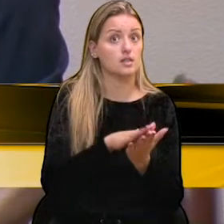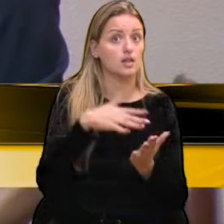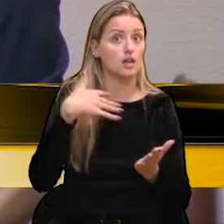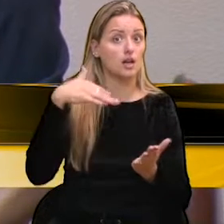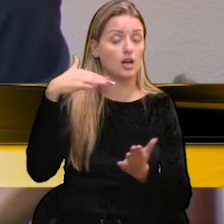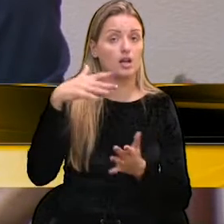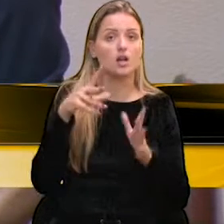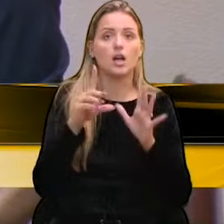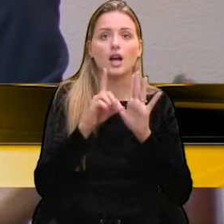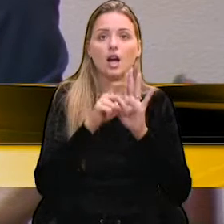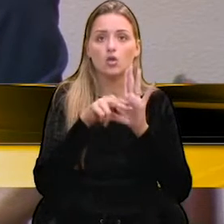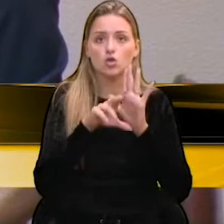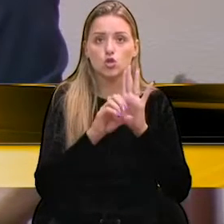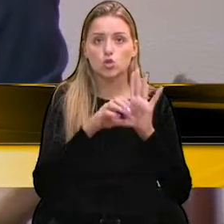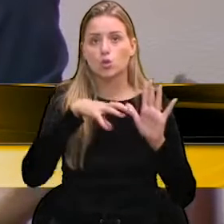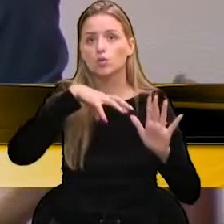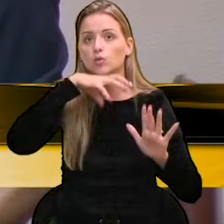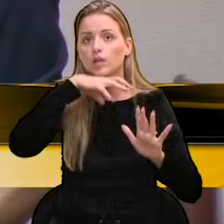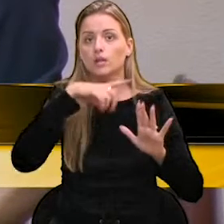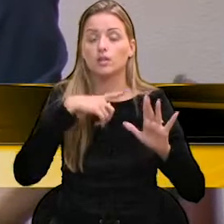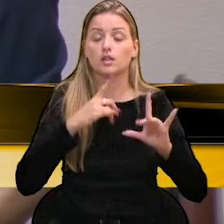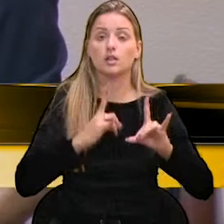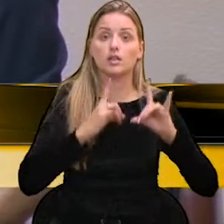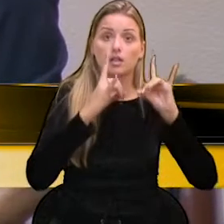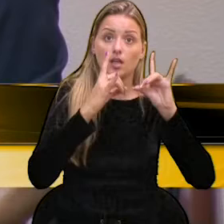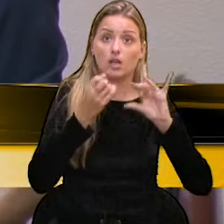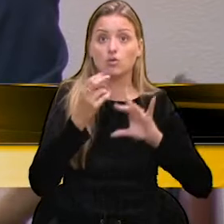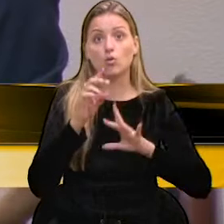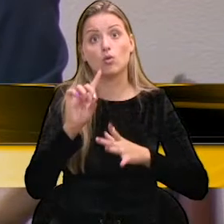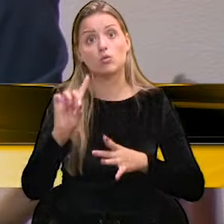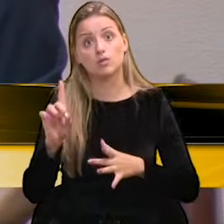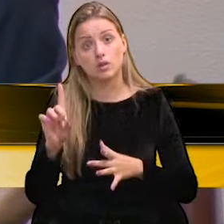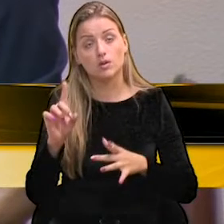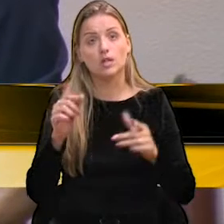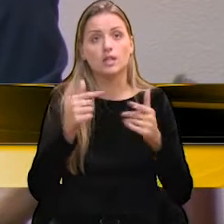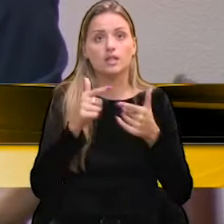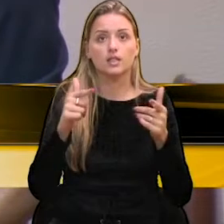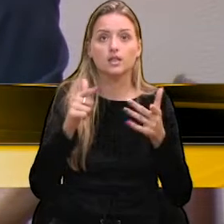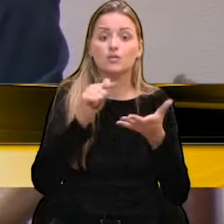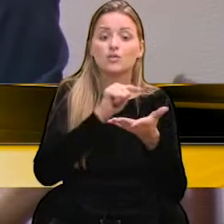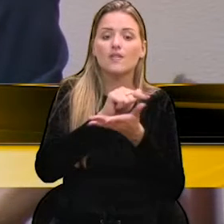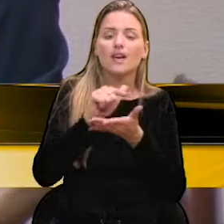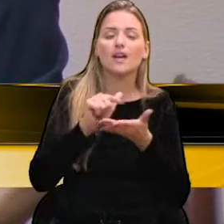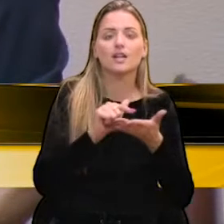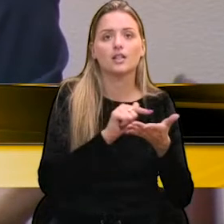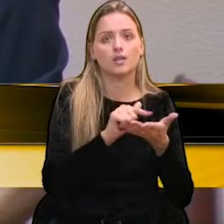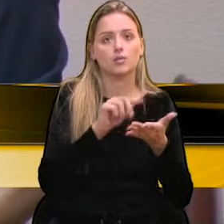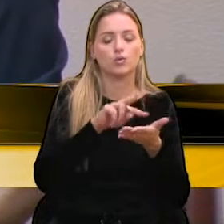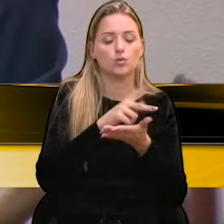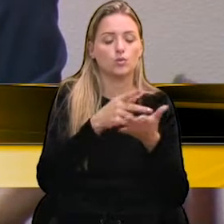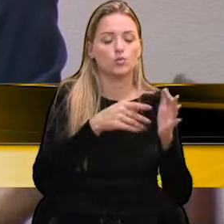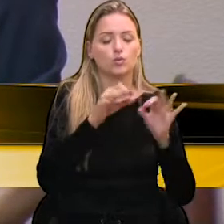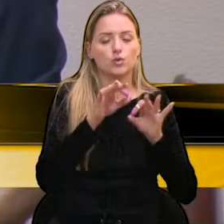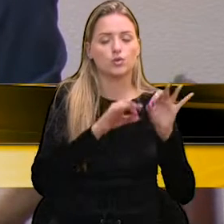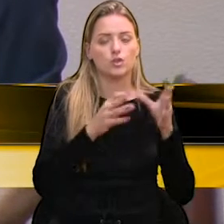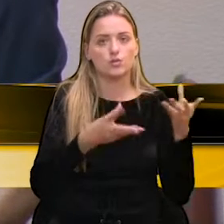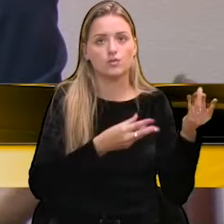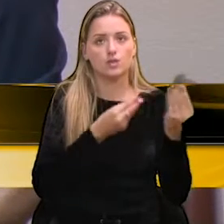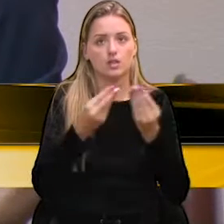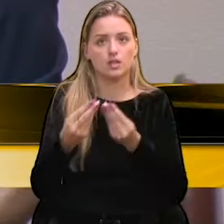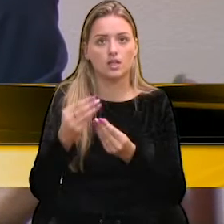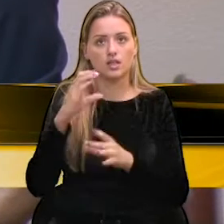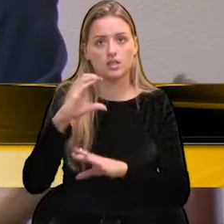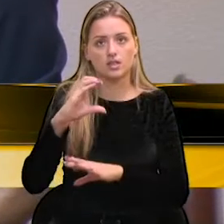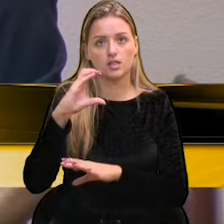proprietários de terrenos, edificados ou não, que não estiverem drenados e limpos. O projeto foi baixado à assessoria jurídica